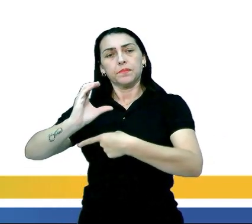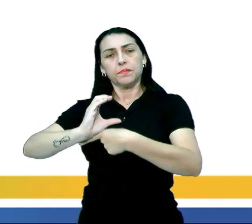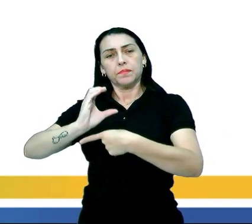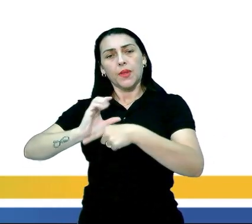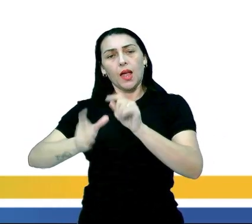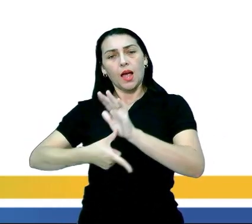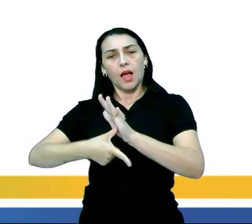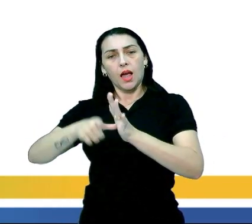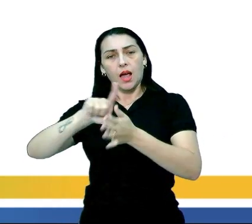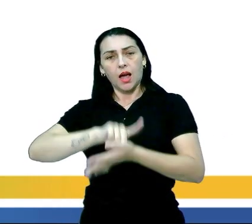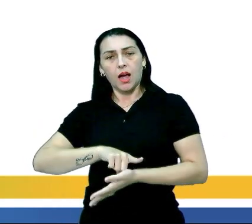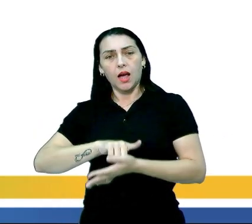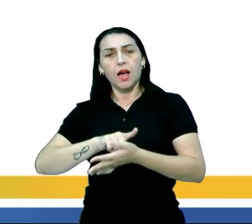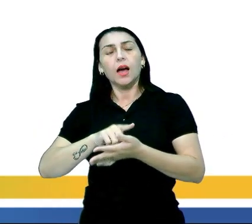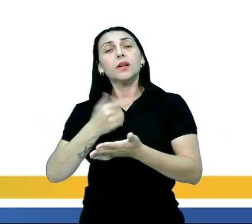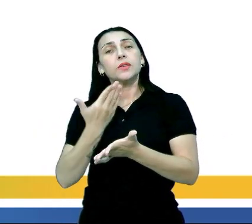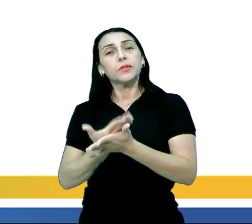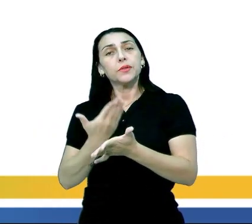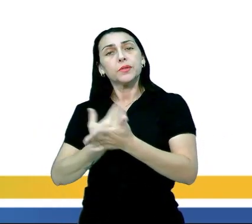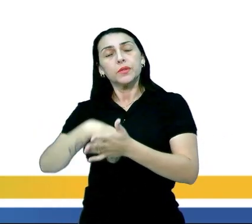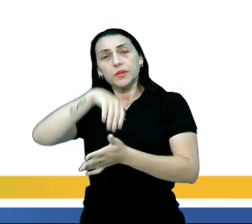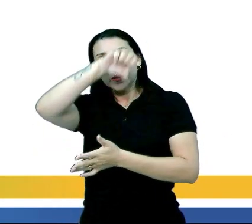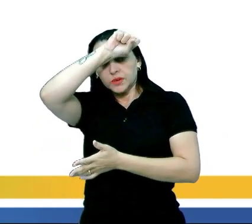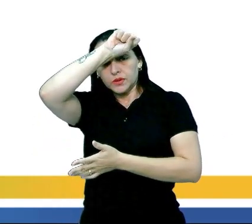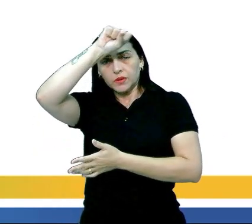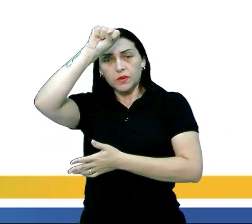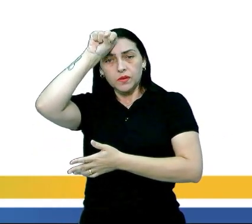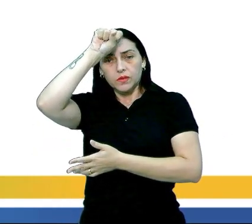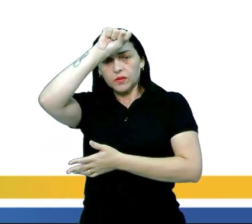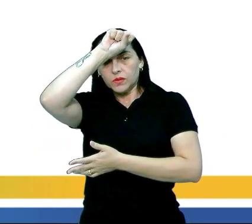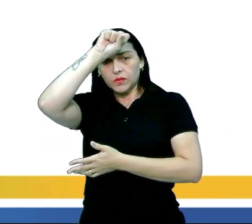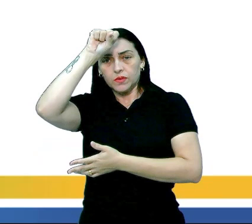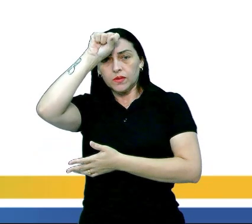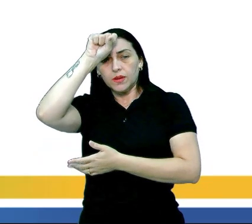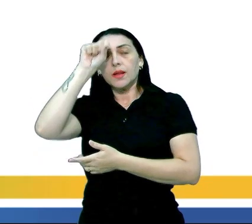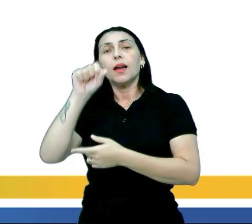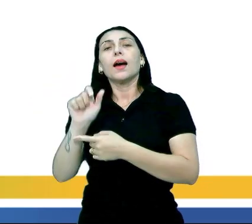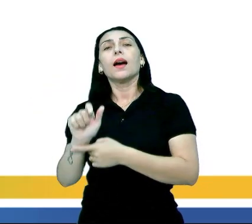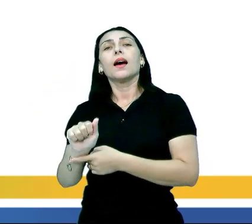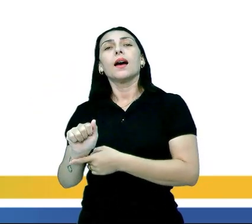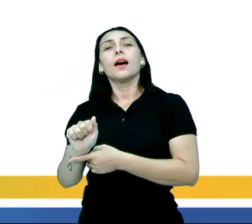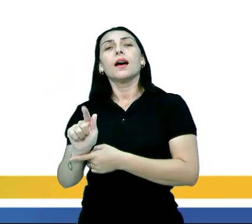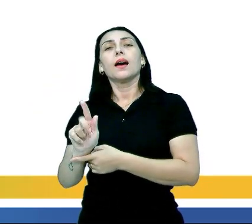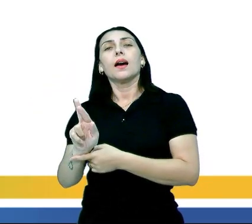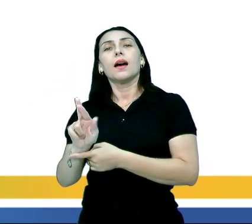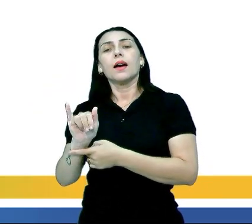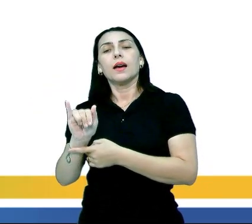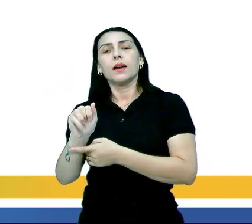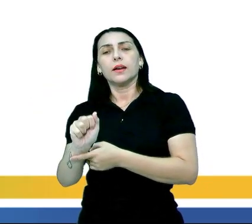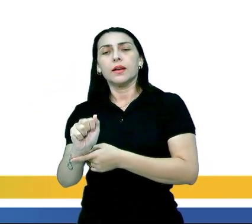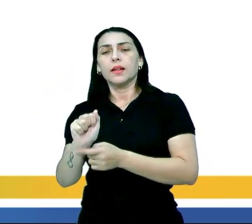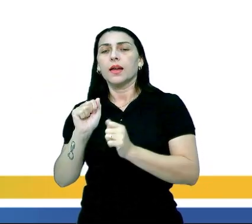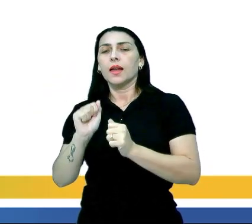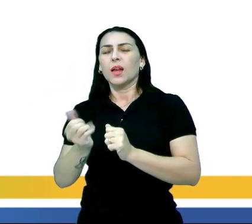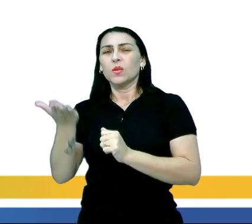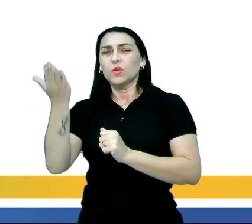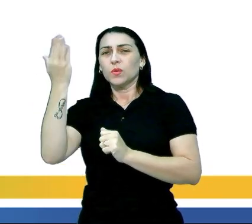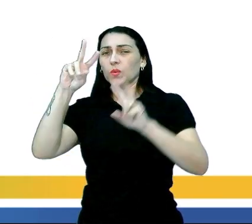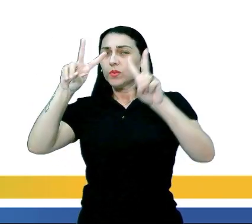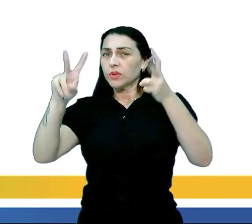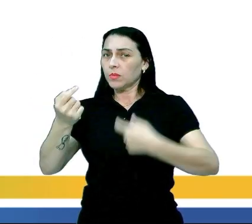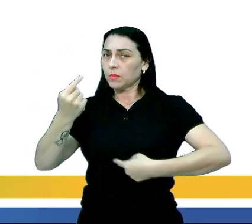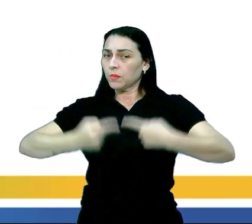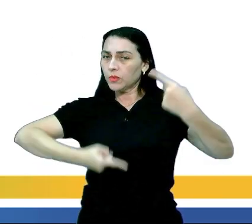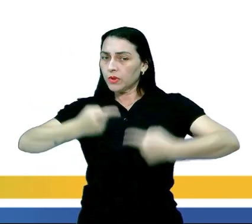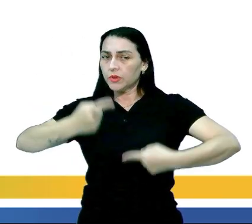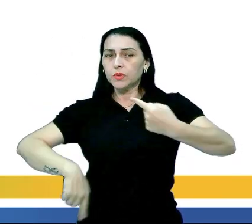político. Letra C, antes de ser tratada pela sociologia, a questão agrária era